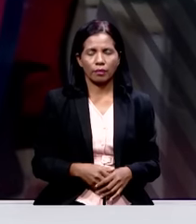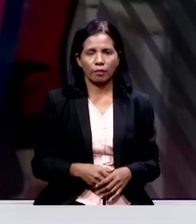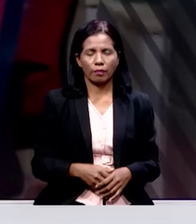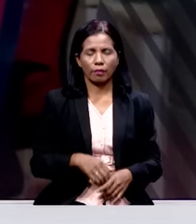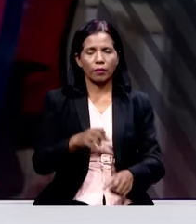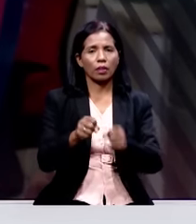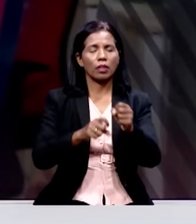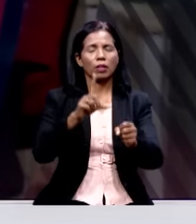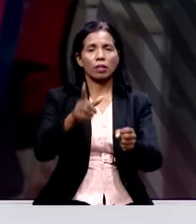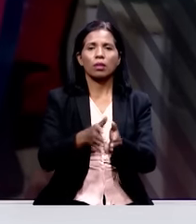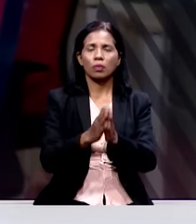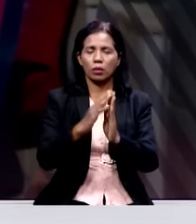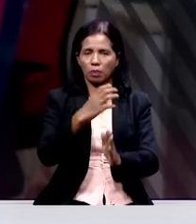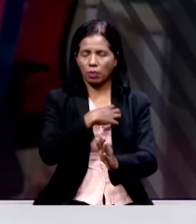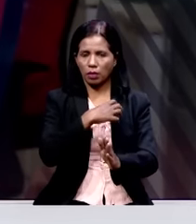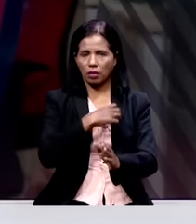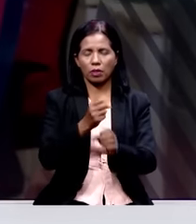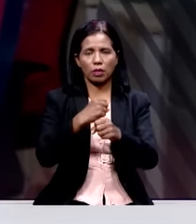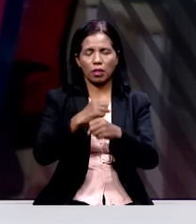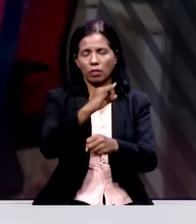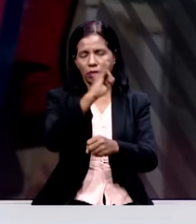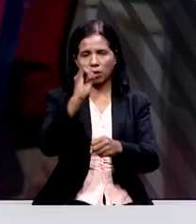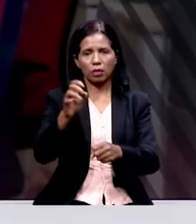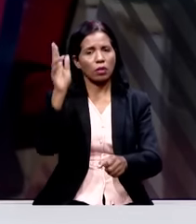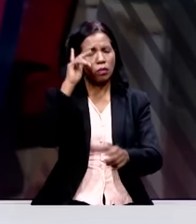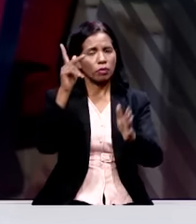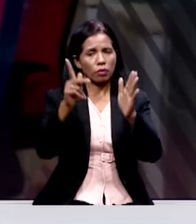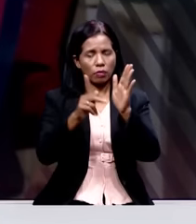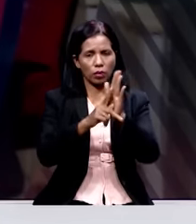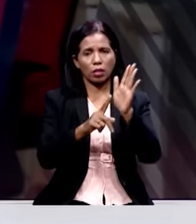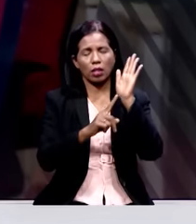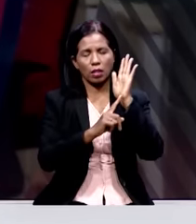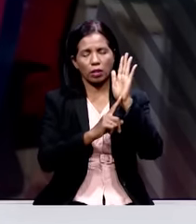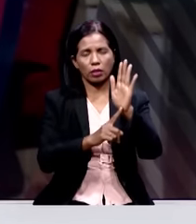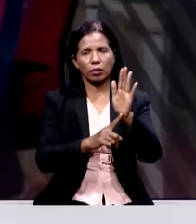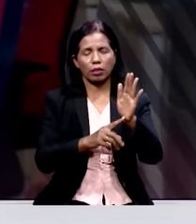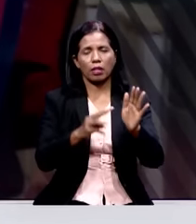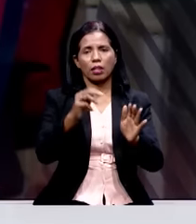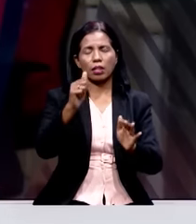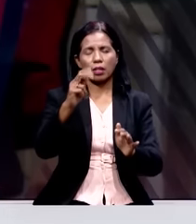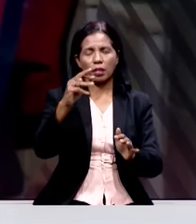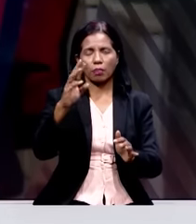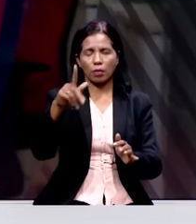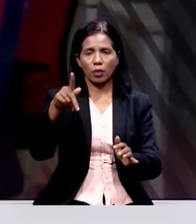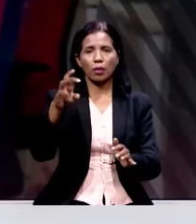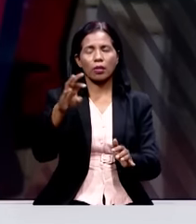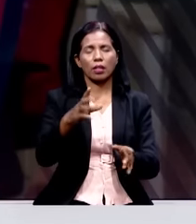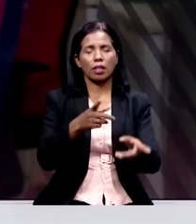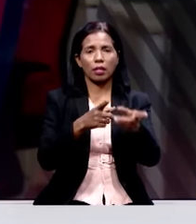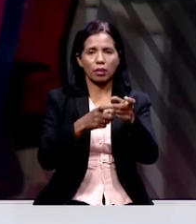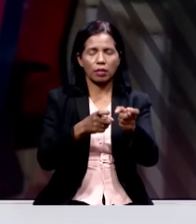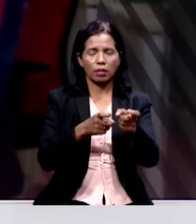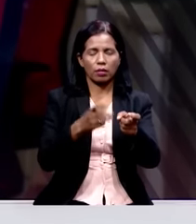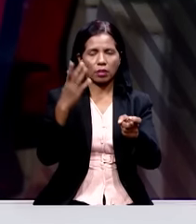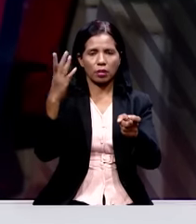Sociedade Civil, o SUPNETEL, a atual investigação, a fotografia, não é tudo. Conselheiro Máximo, partido Cunto, Caro Pistolo,